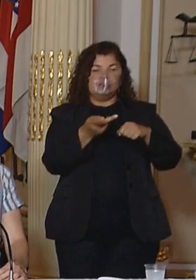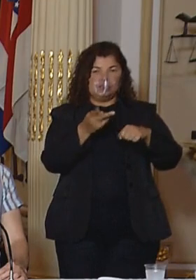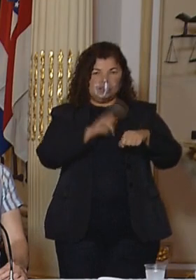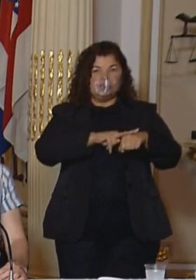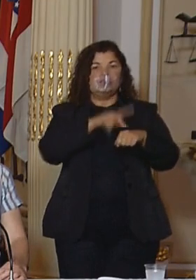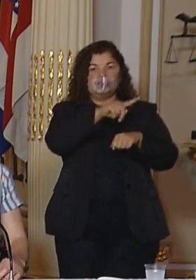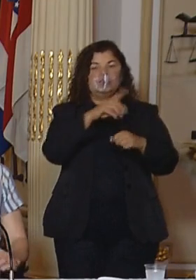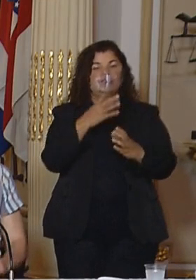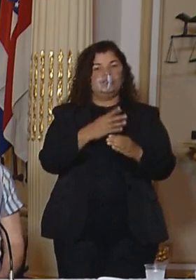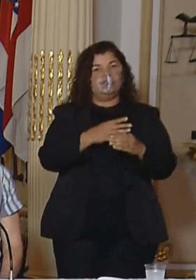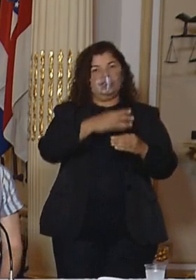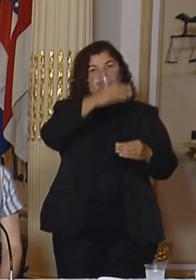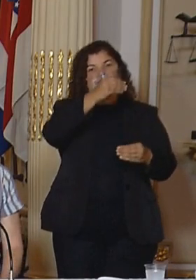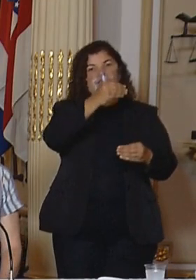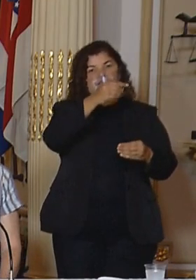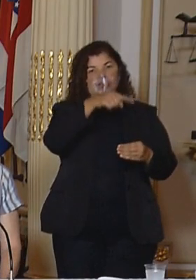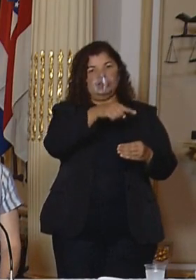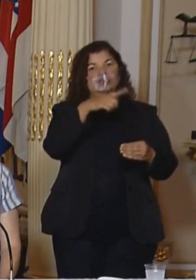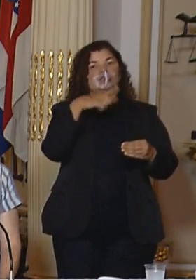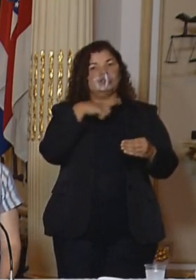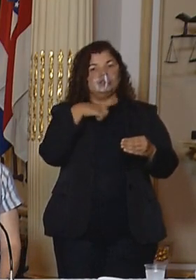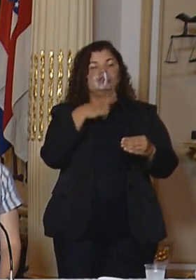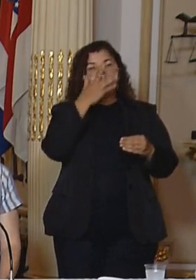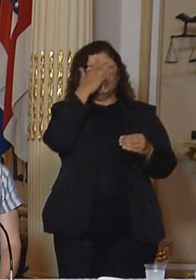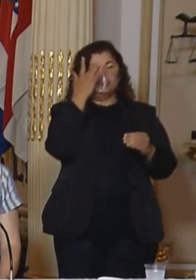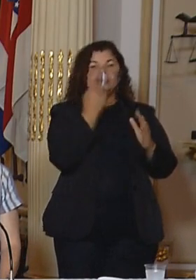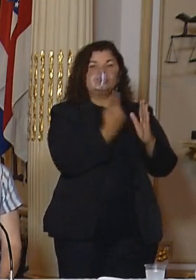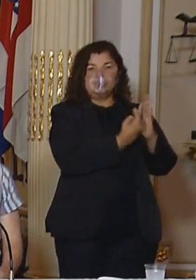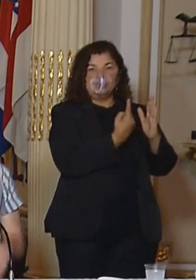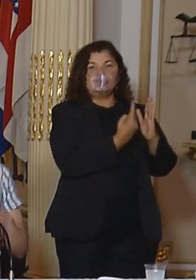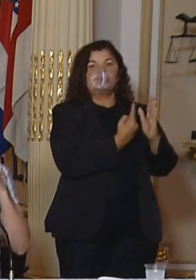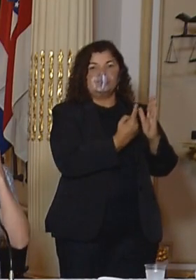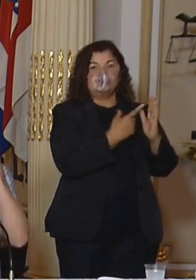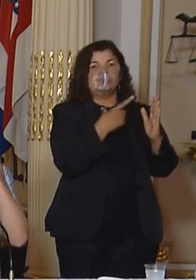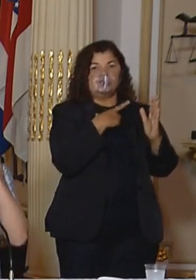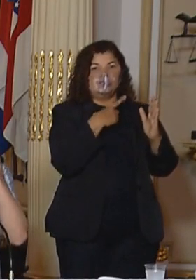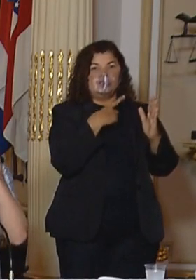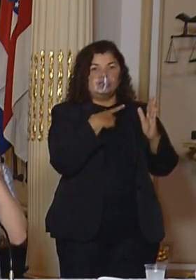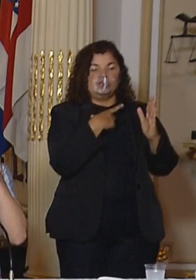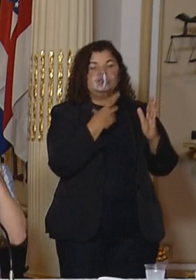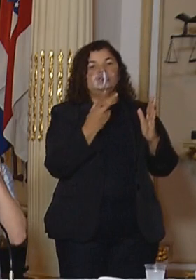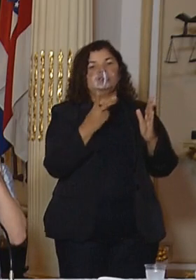Noronha, que já estão devidamente isolados, né. Nós estamos fazendo um inquérito